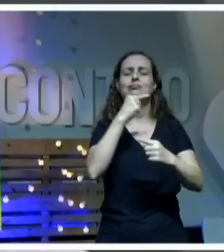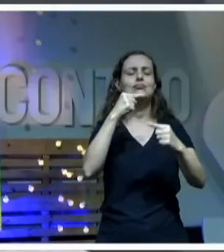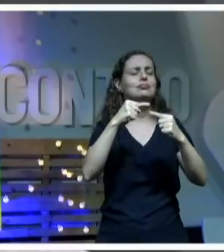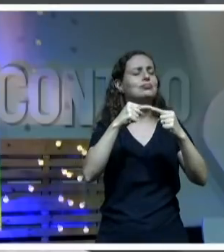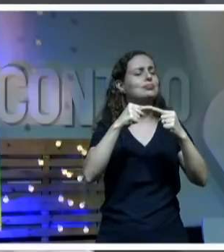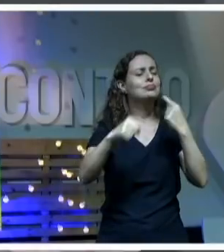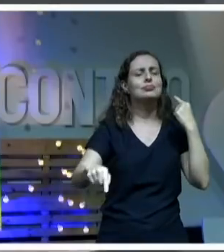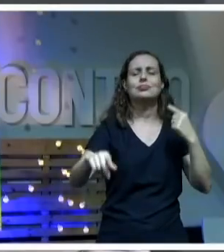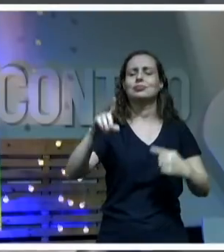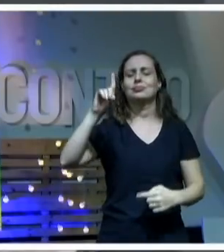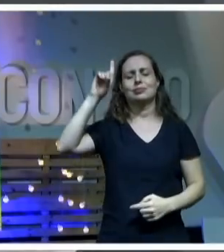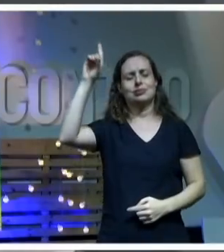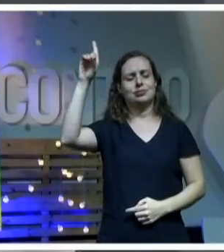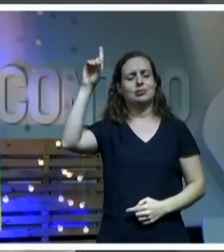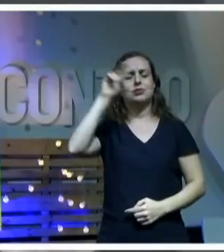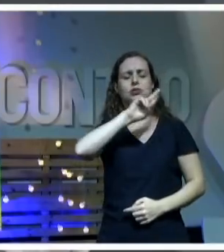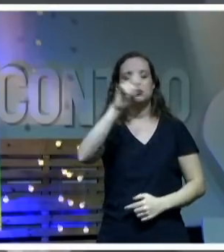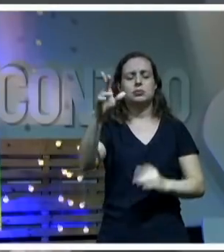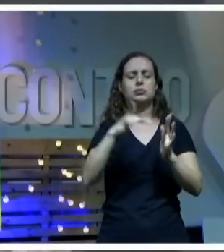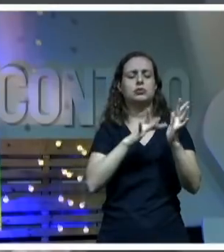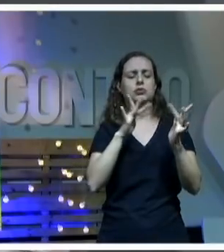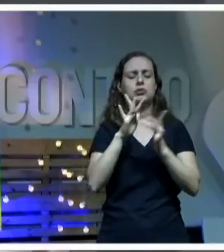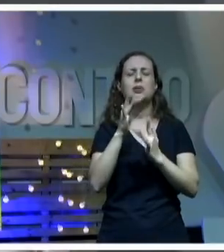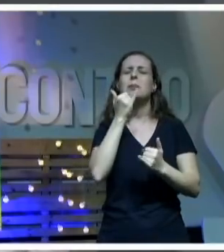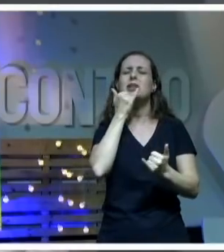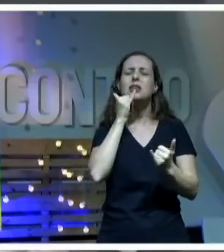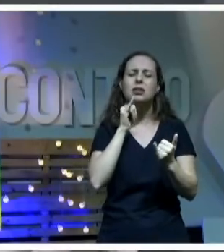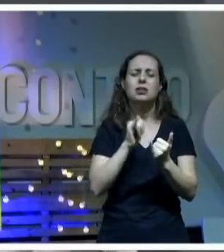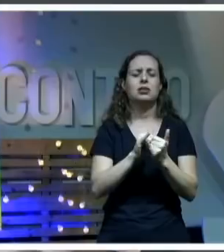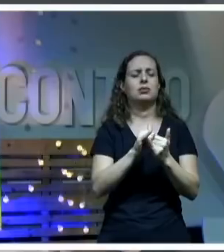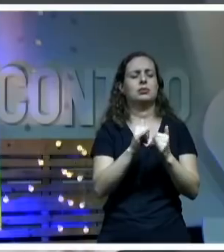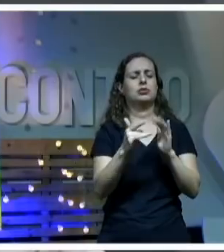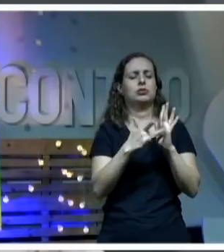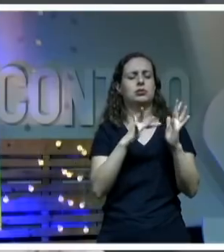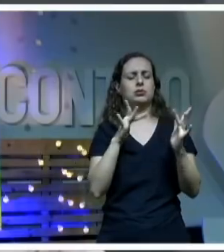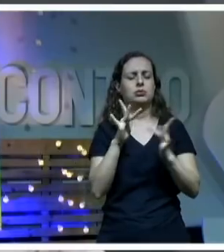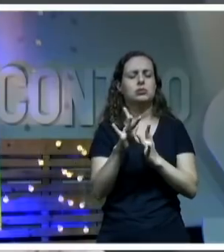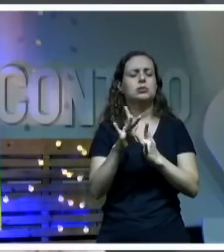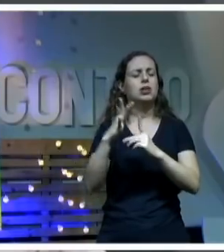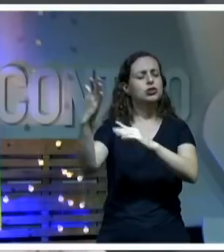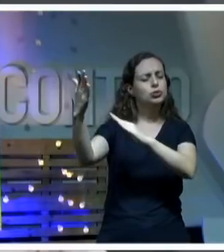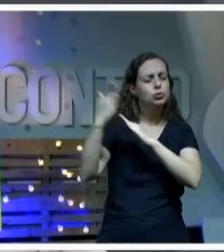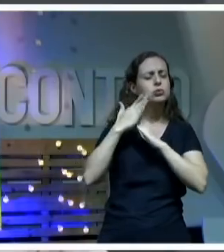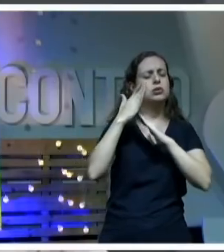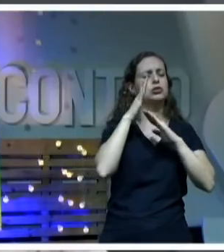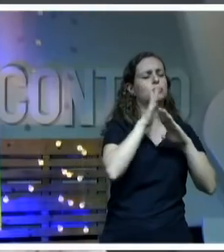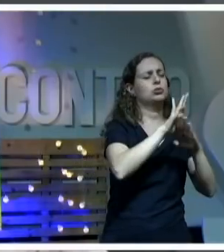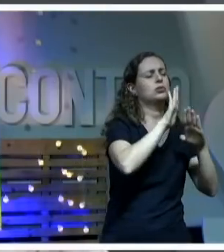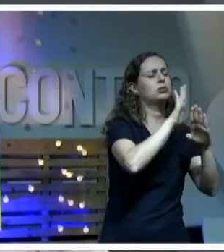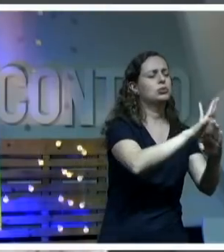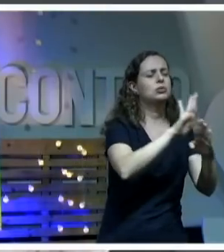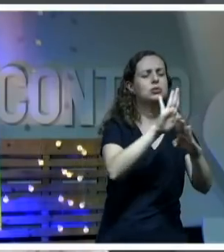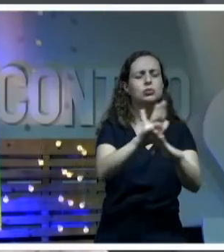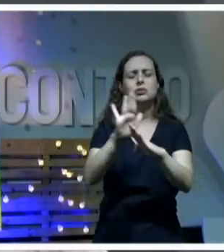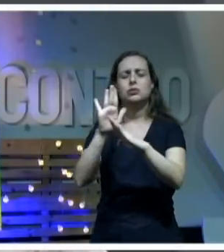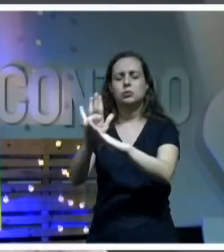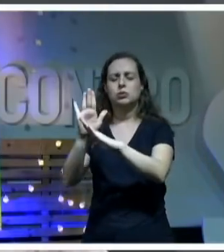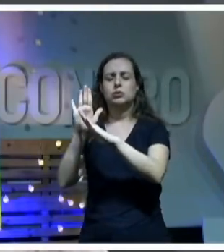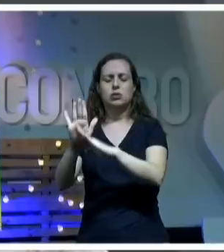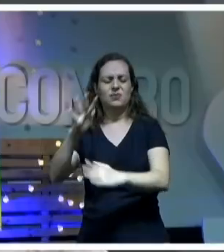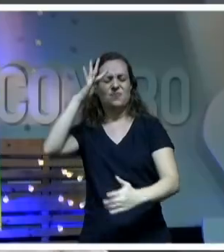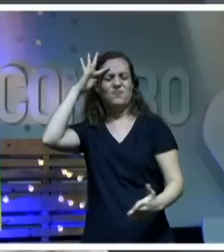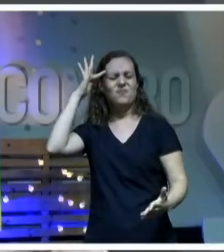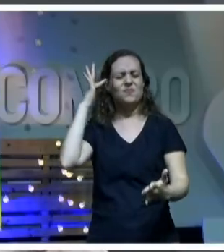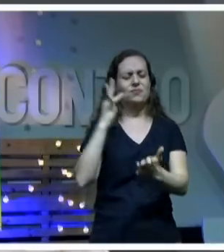colocando tudo isso em nome do senhor perdoa anos e ajuda nos deus a termos mais fé